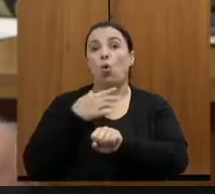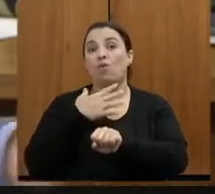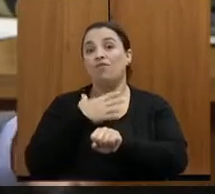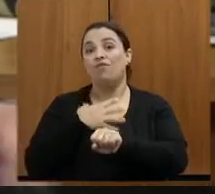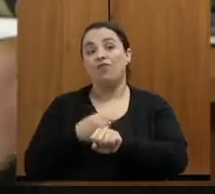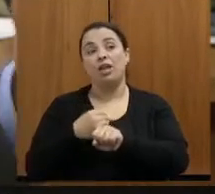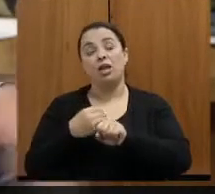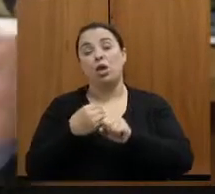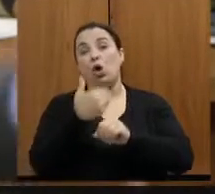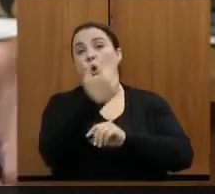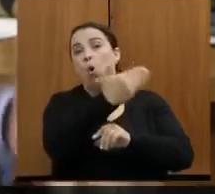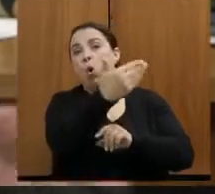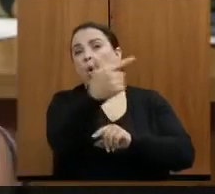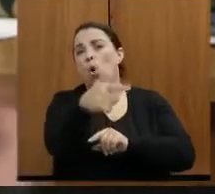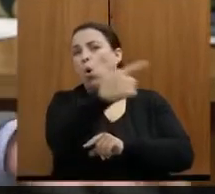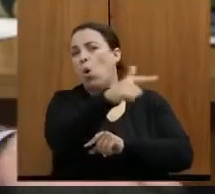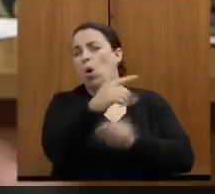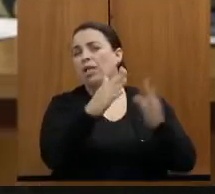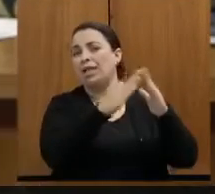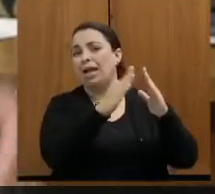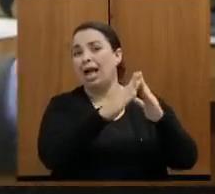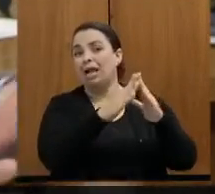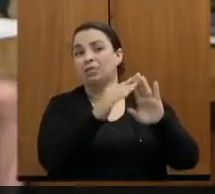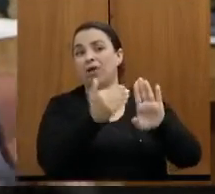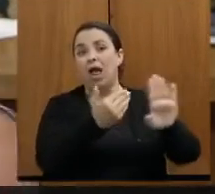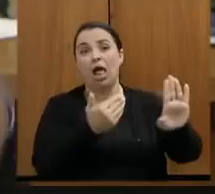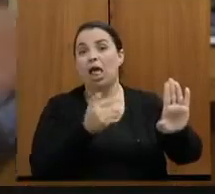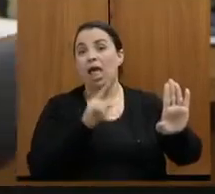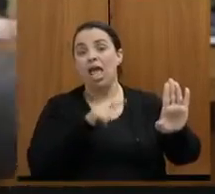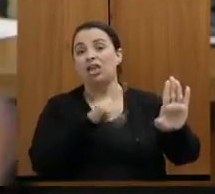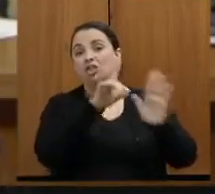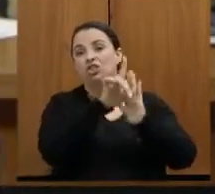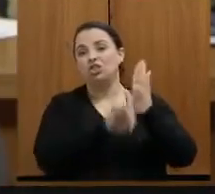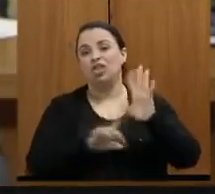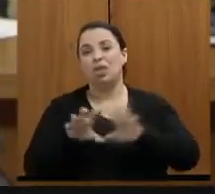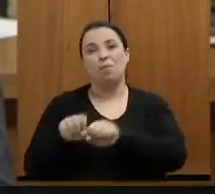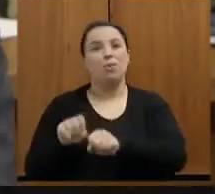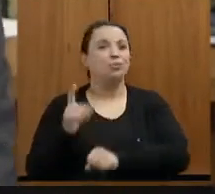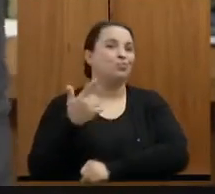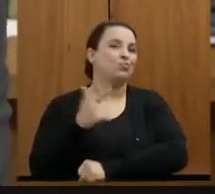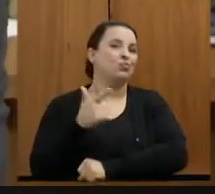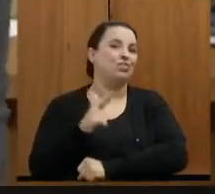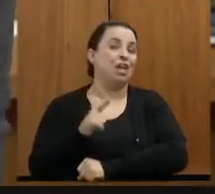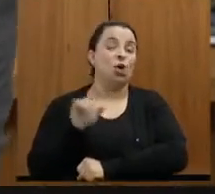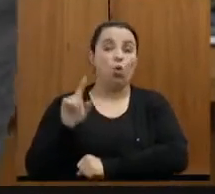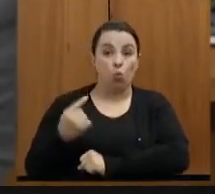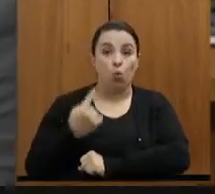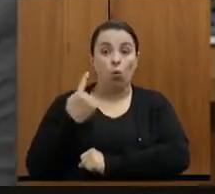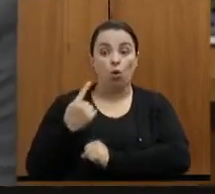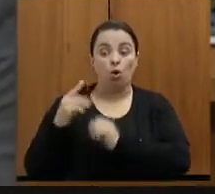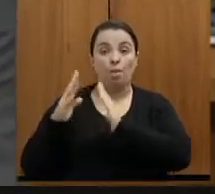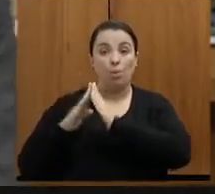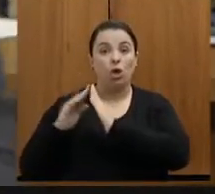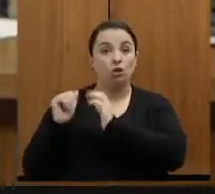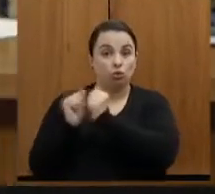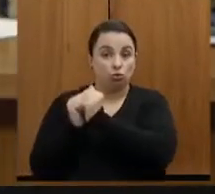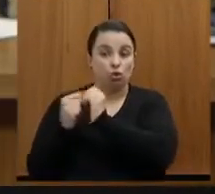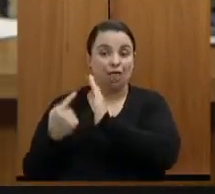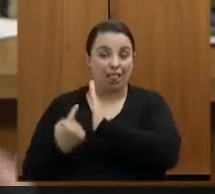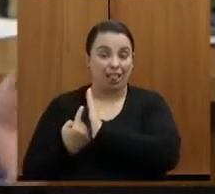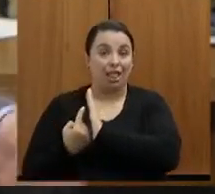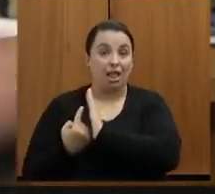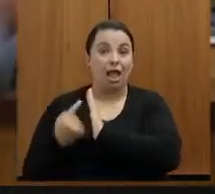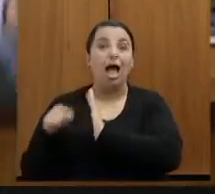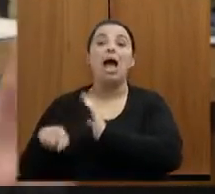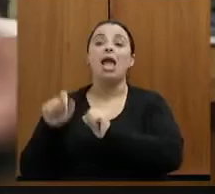afinal de contas, é uma mera posse, então quem está ali dentro é que teria direito, a menos que houvesse um tipo de acordo, mas são todos acordos precários. Então, a